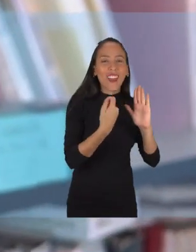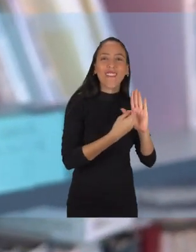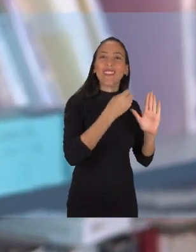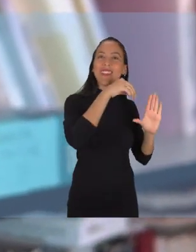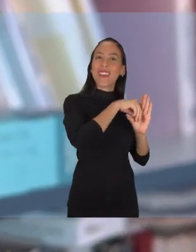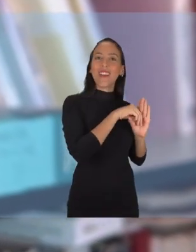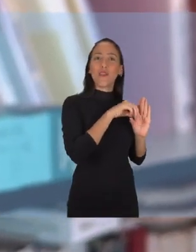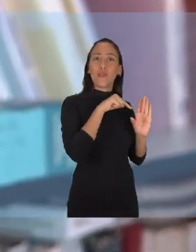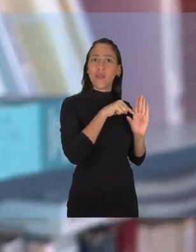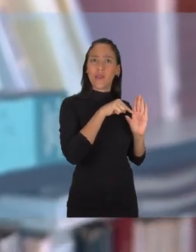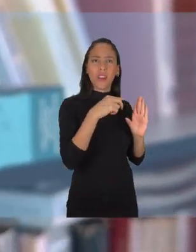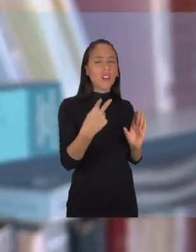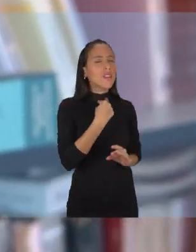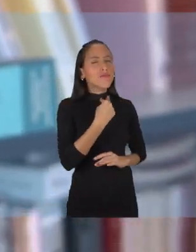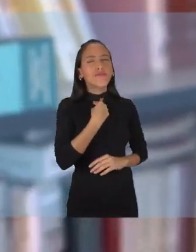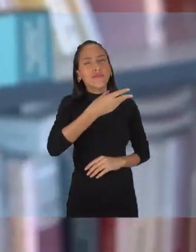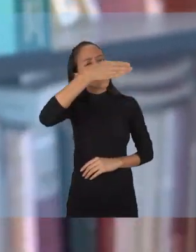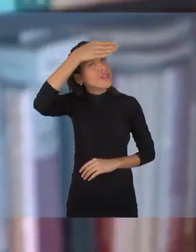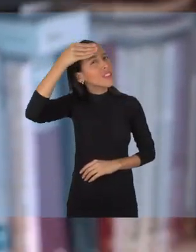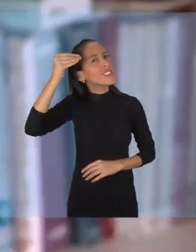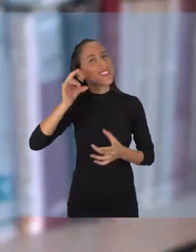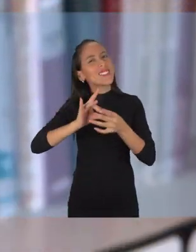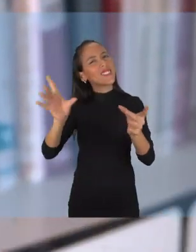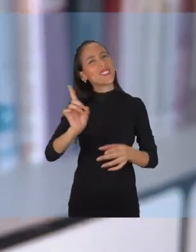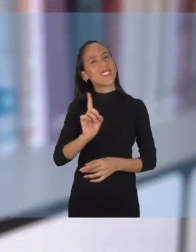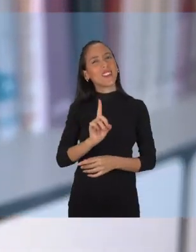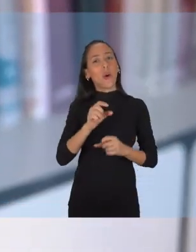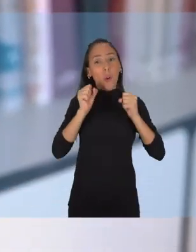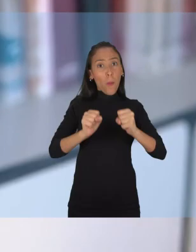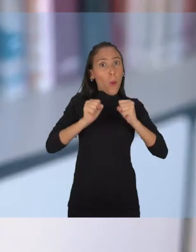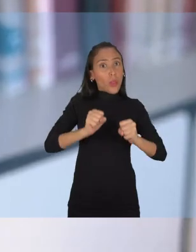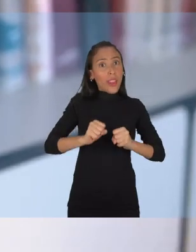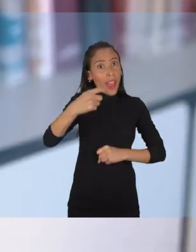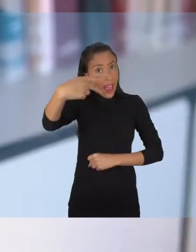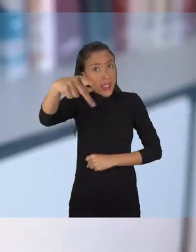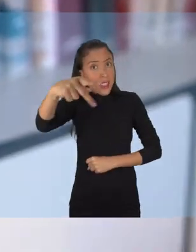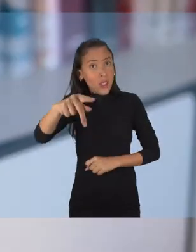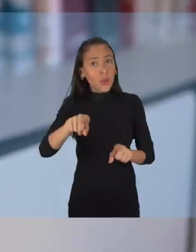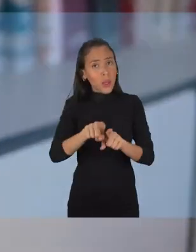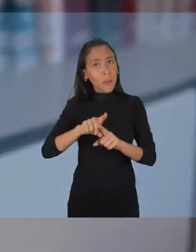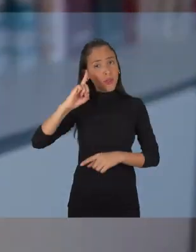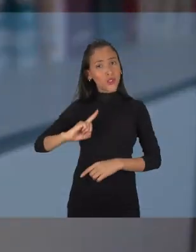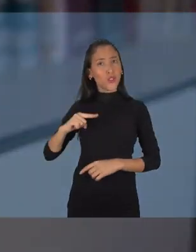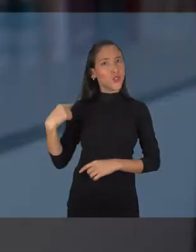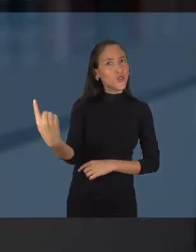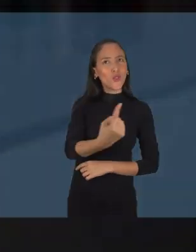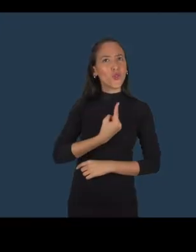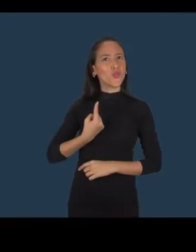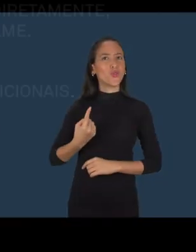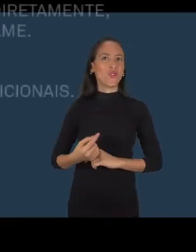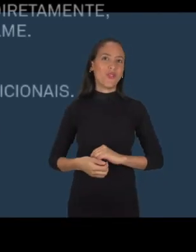Não deixe que se esqueçam deste livro. O poder que agora é seu é direito de todos.